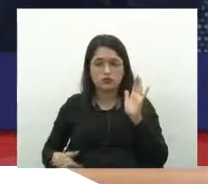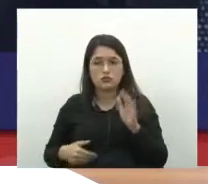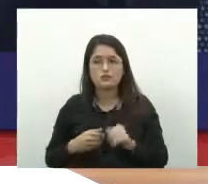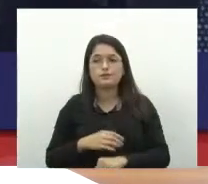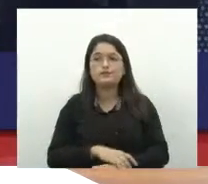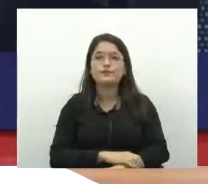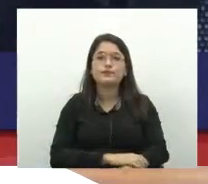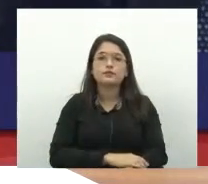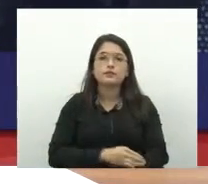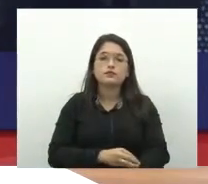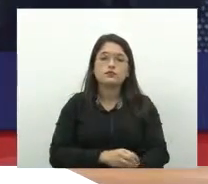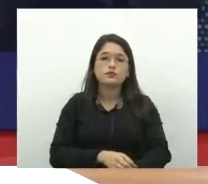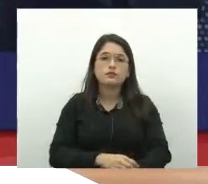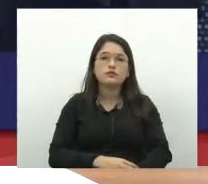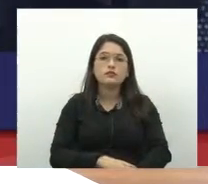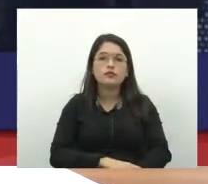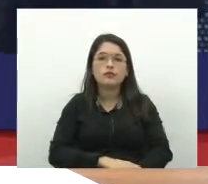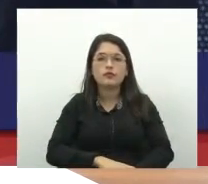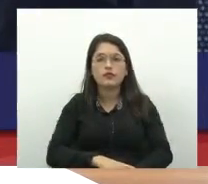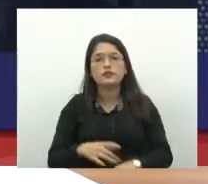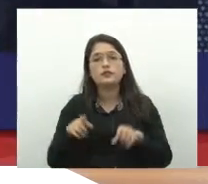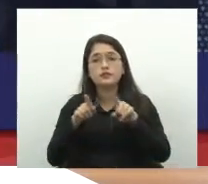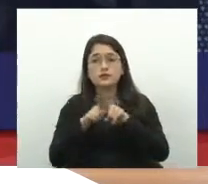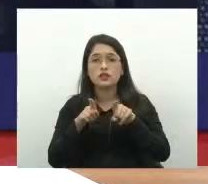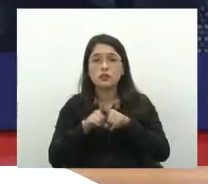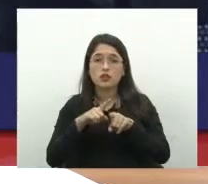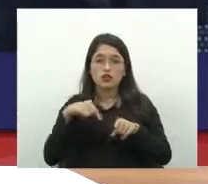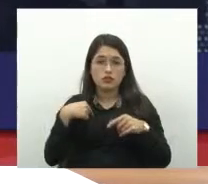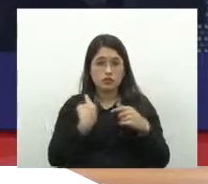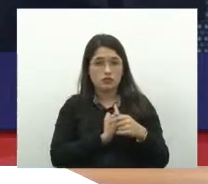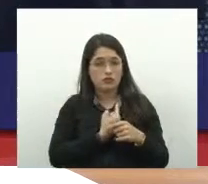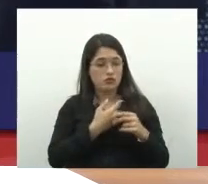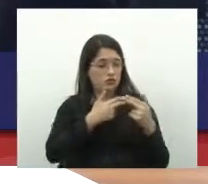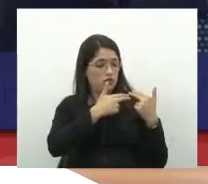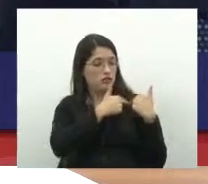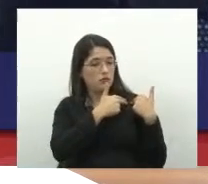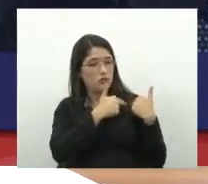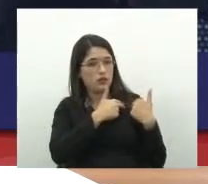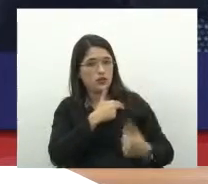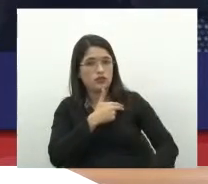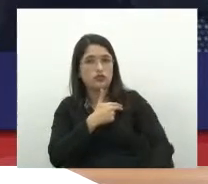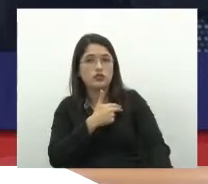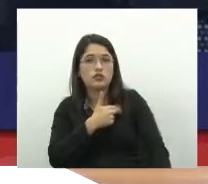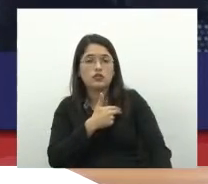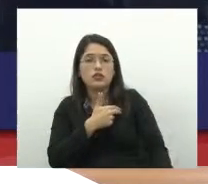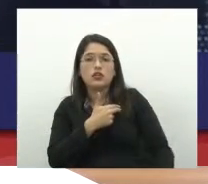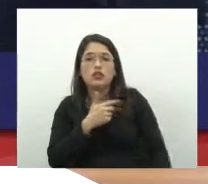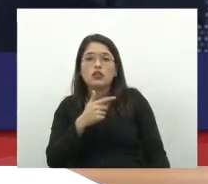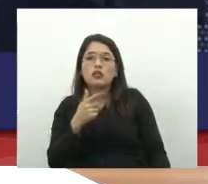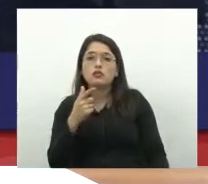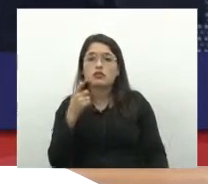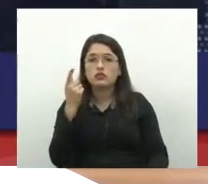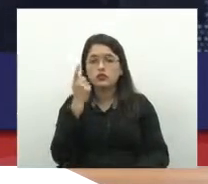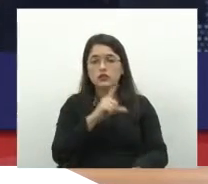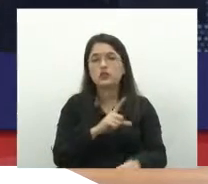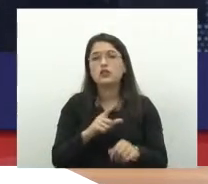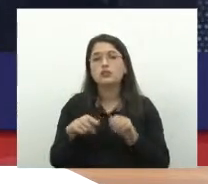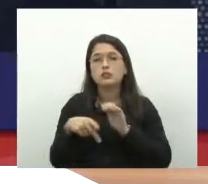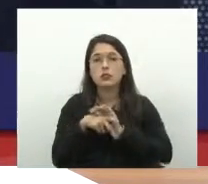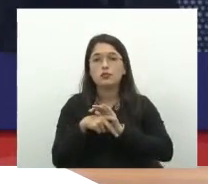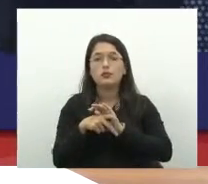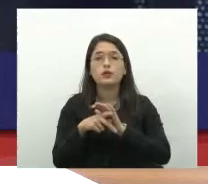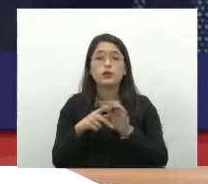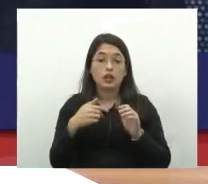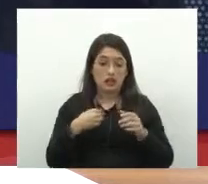Nós também temos como papel atender as demandas e os pedidos de informação dos órgãos de imprensa da cidade e de fora